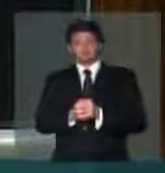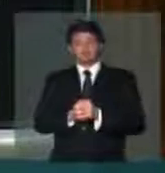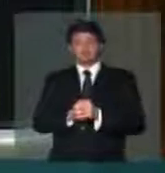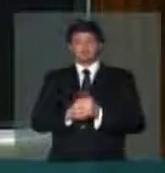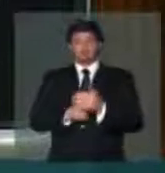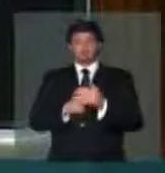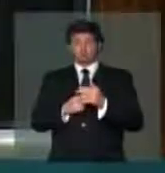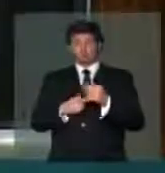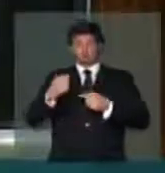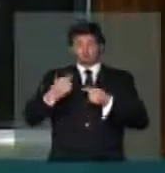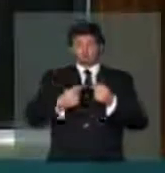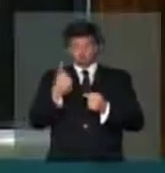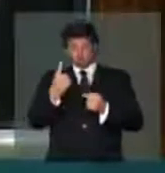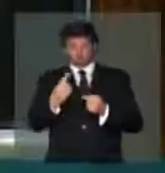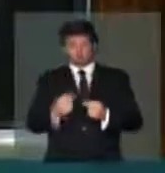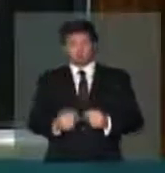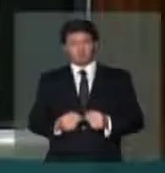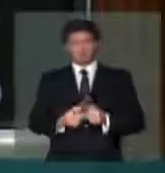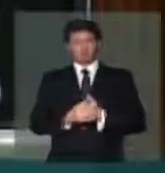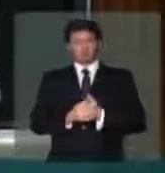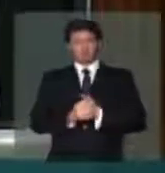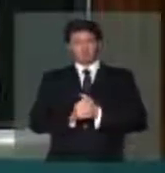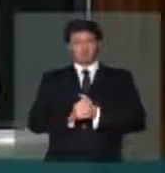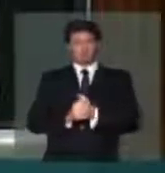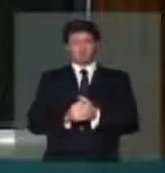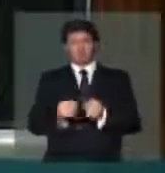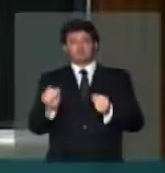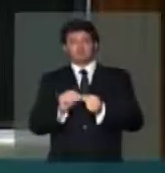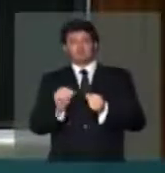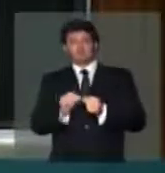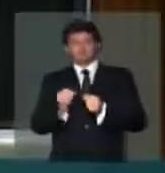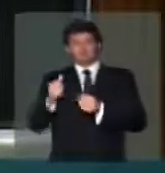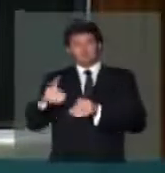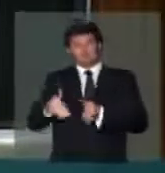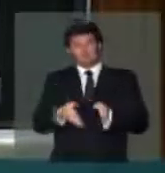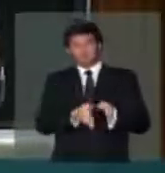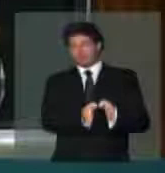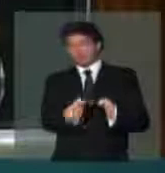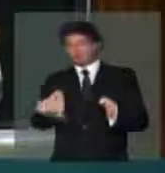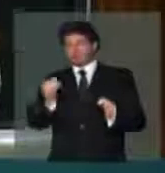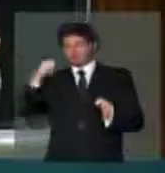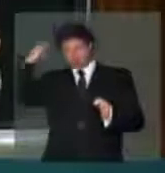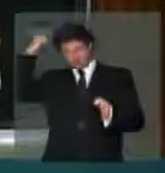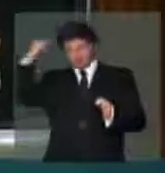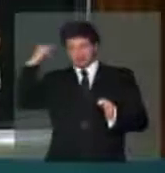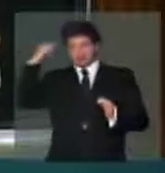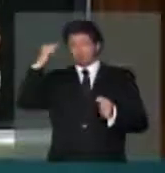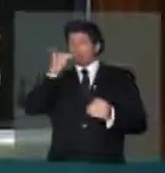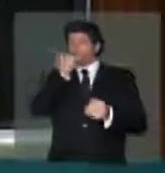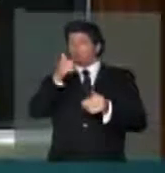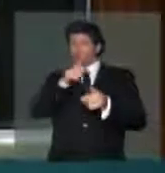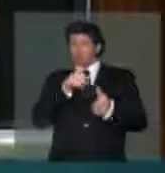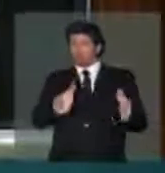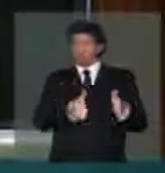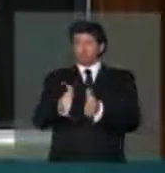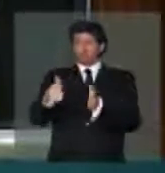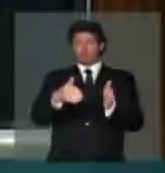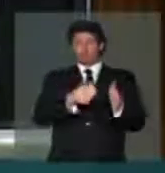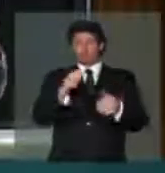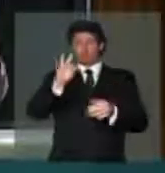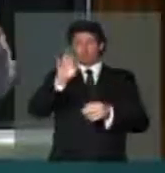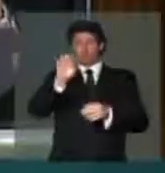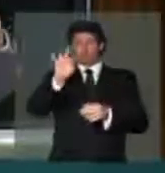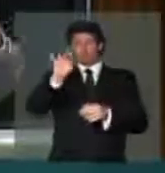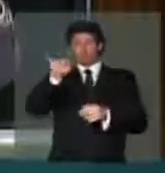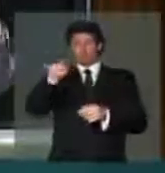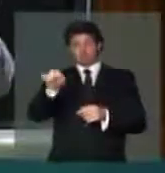que tinha, Zé Gerardo, de fazer a transposição do Rio Tocantins, era uma coisa muito grande,